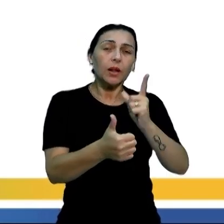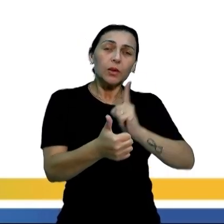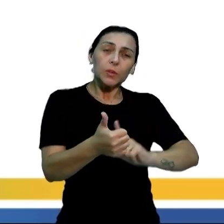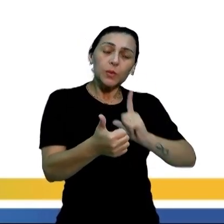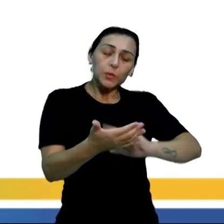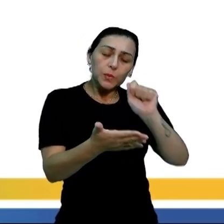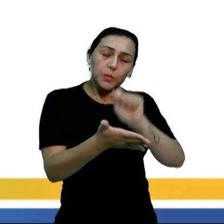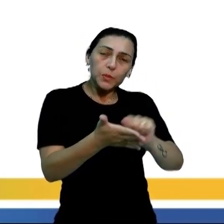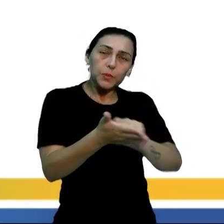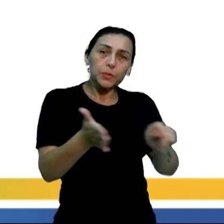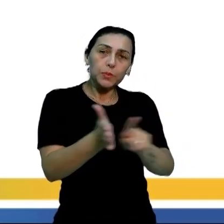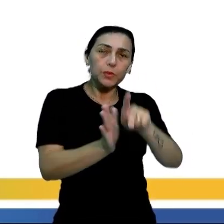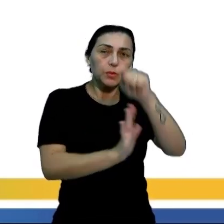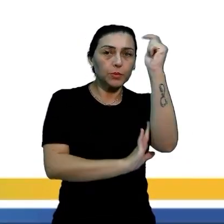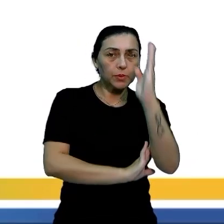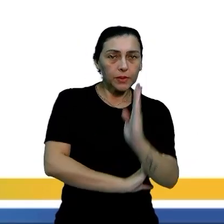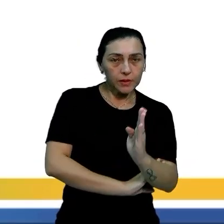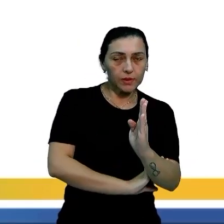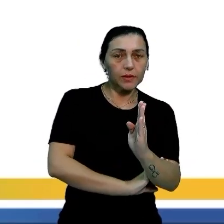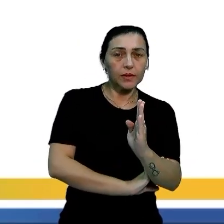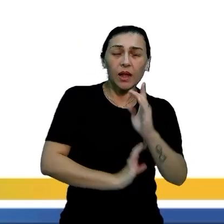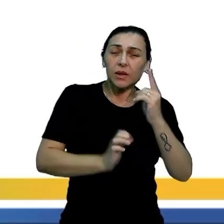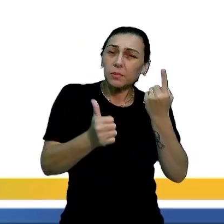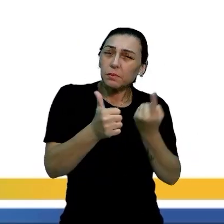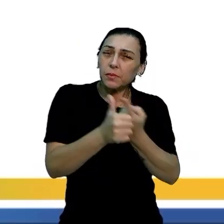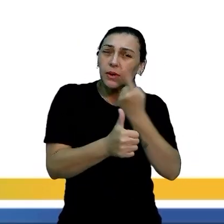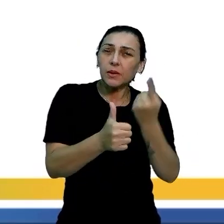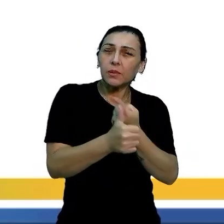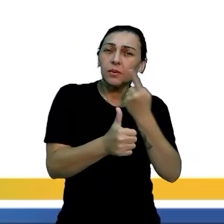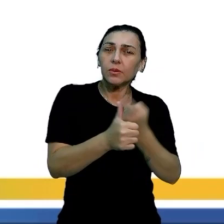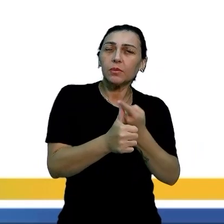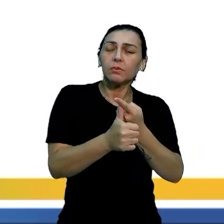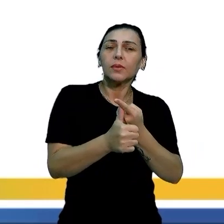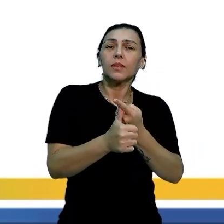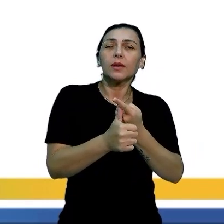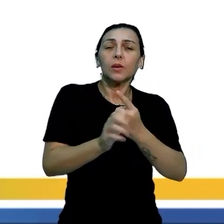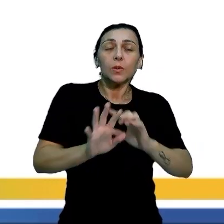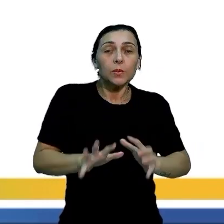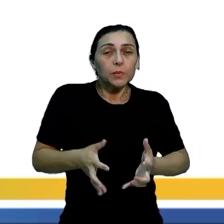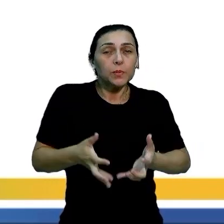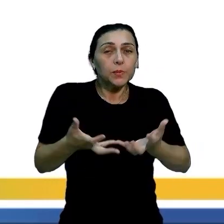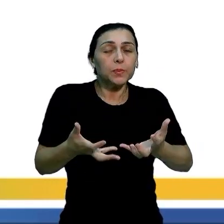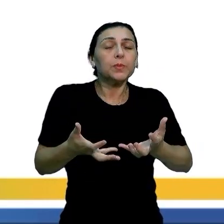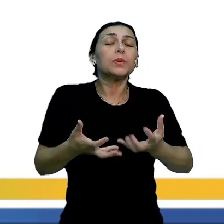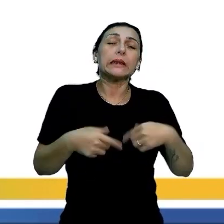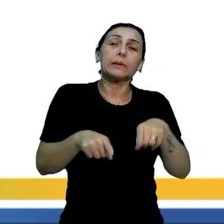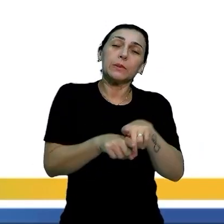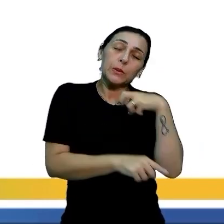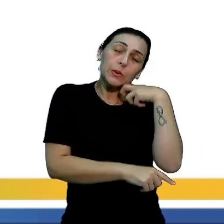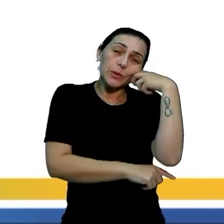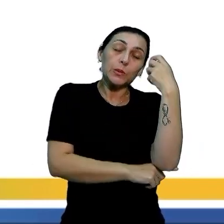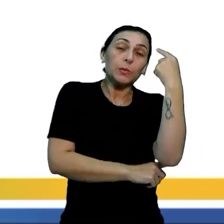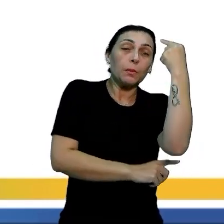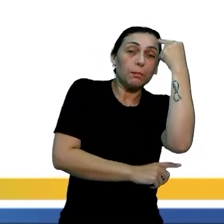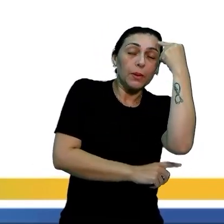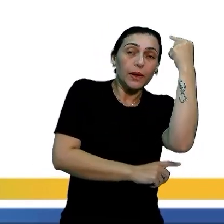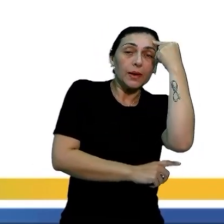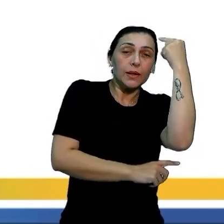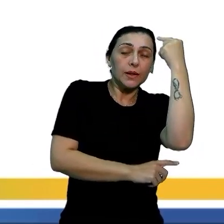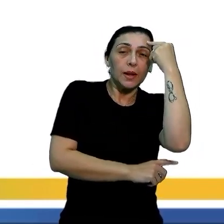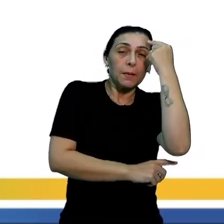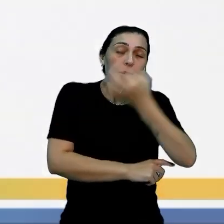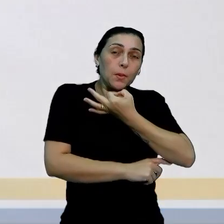literatura no Brasil, ou seja, as primeiras manifestações, embora tímidas, do pensamento da